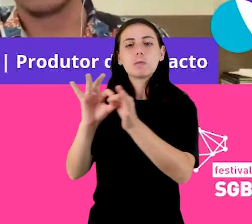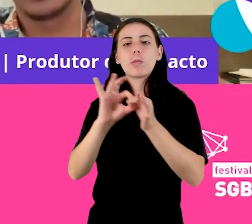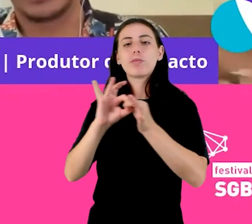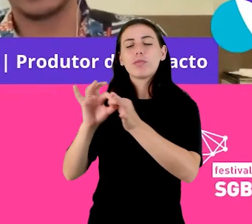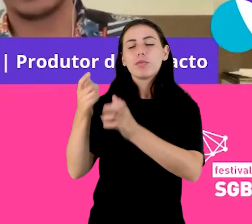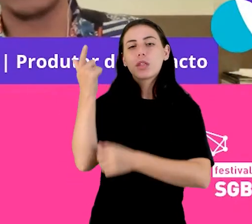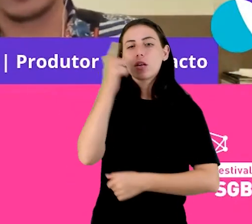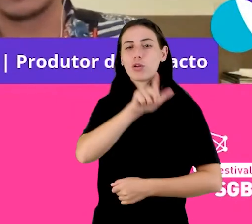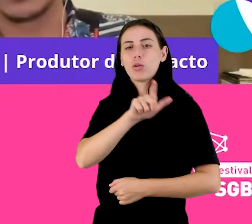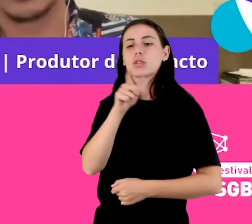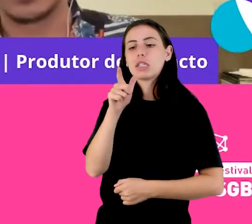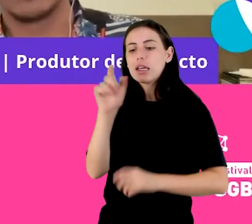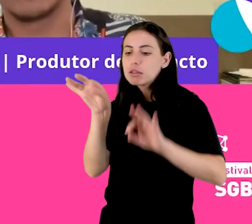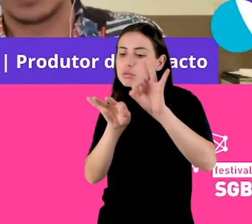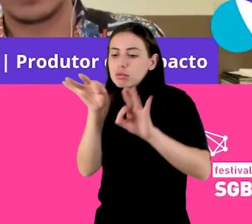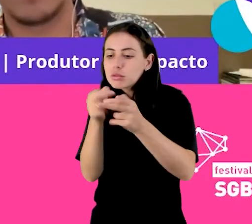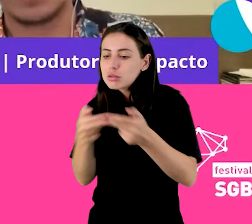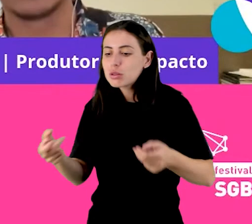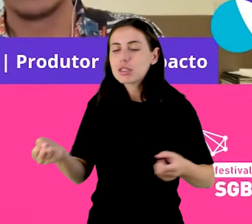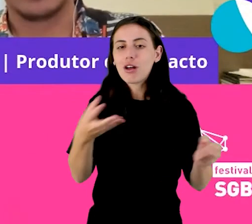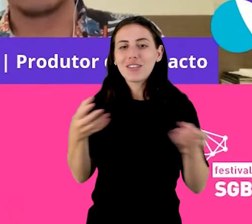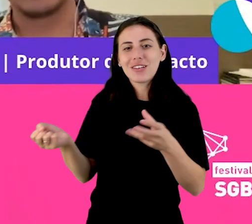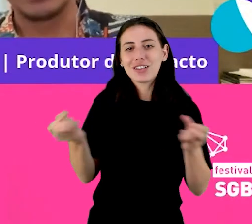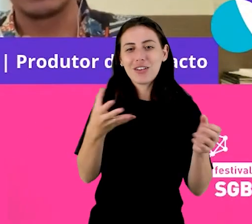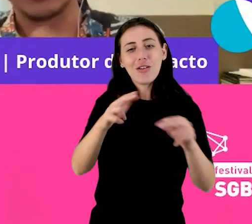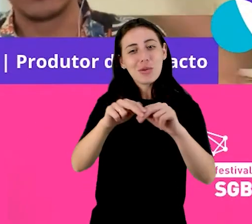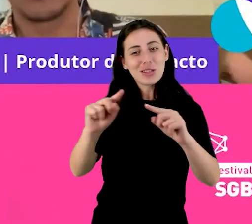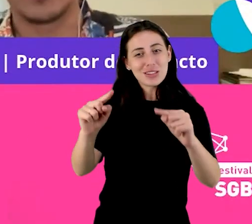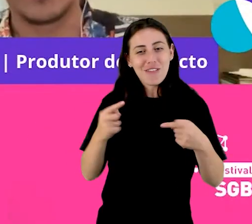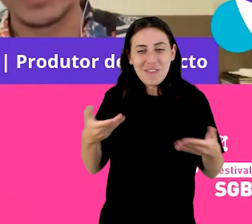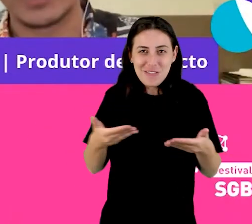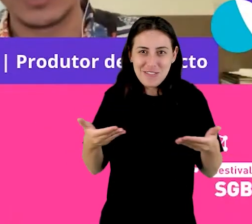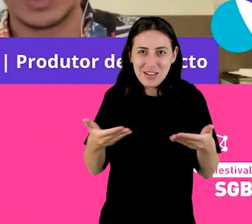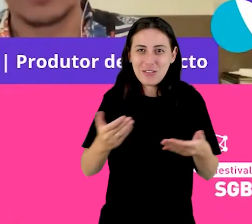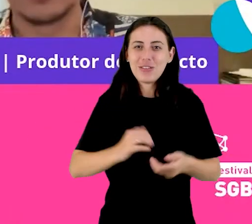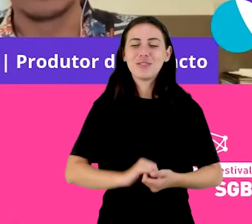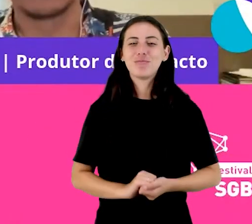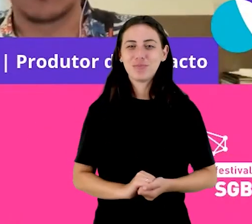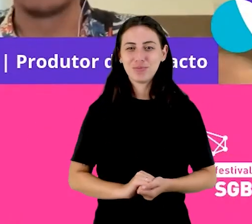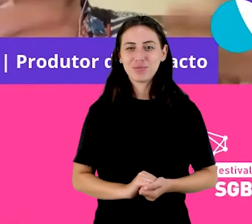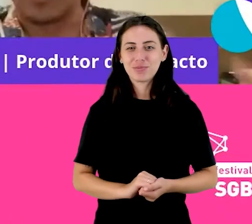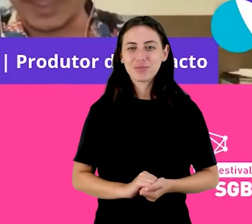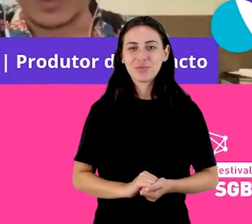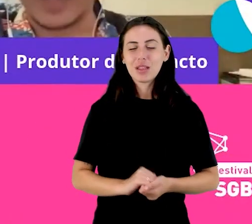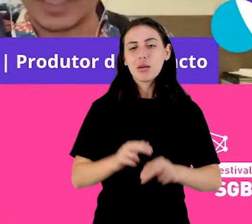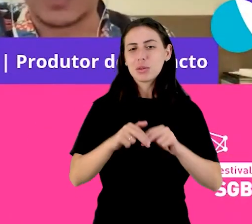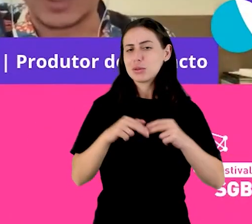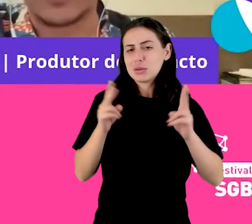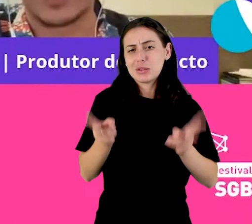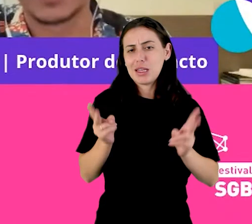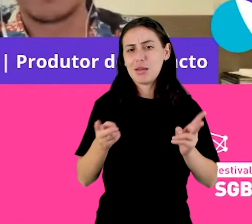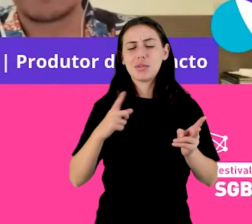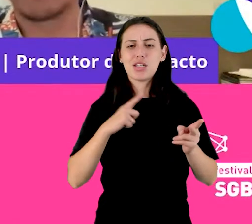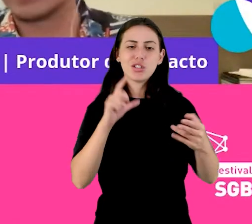porque a Taturana, que é uma distribuidora focada em impacto, agora se constituiu como uma organização social com o objetivo de fazer